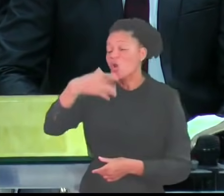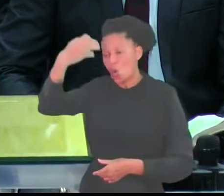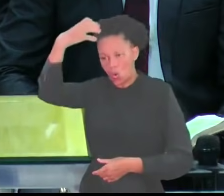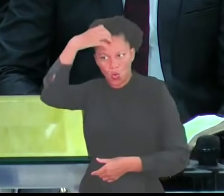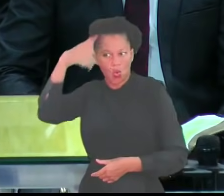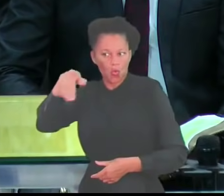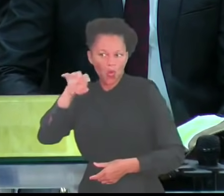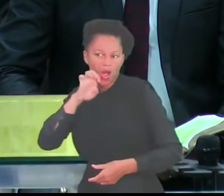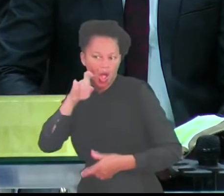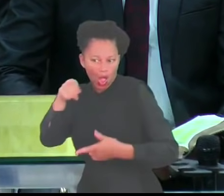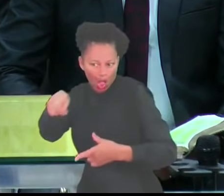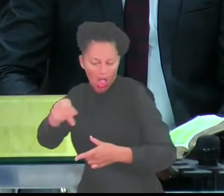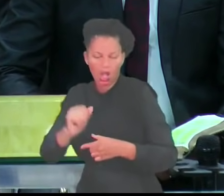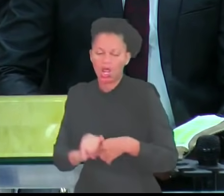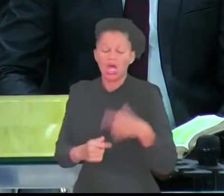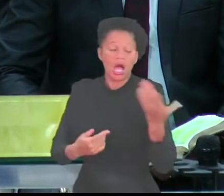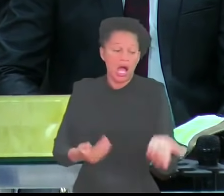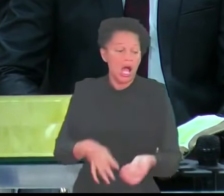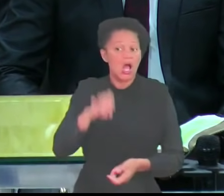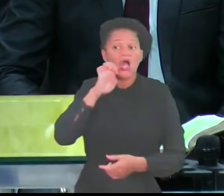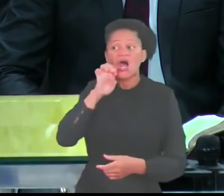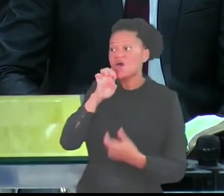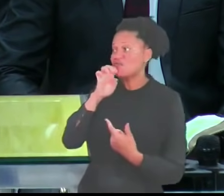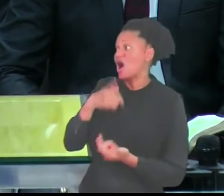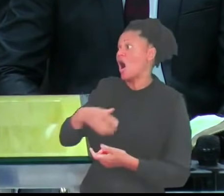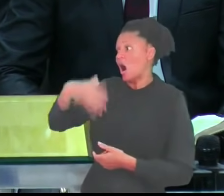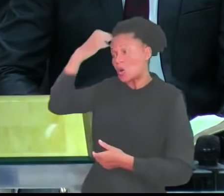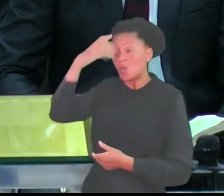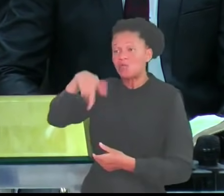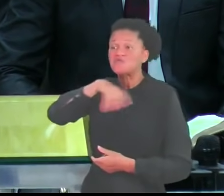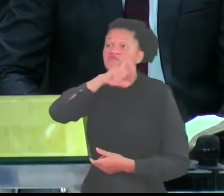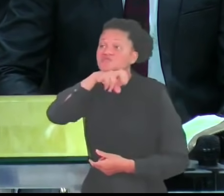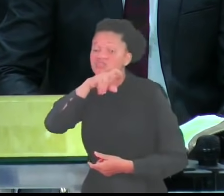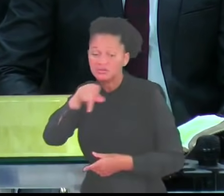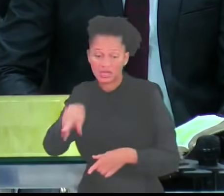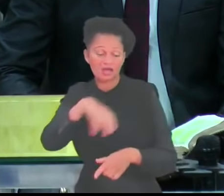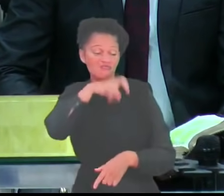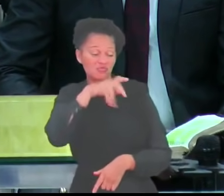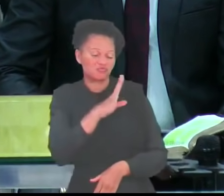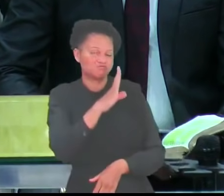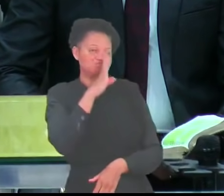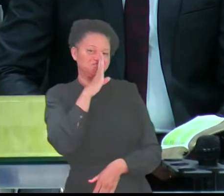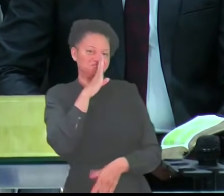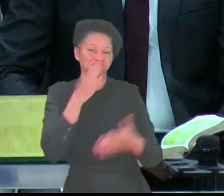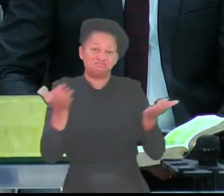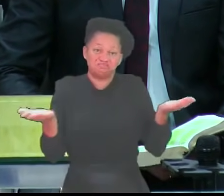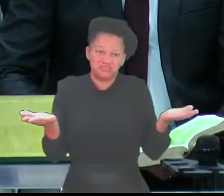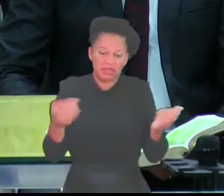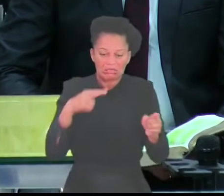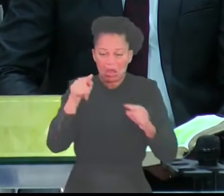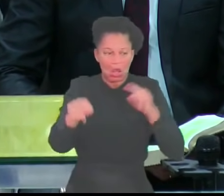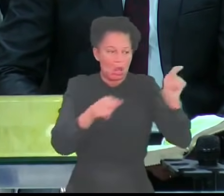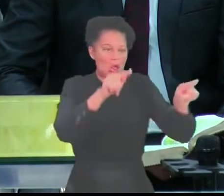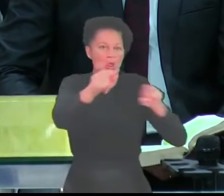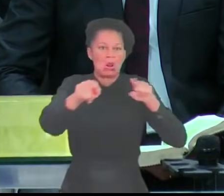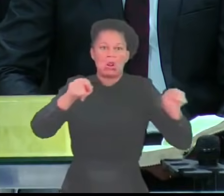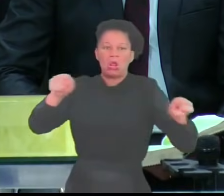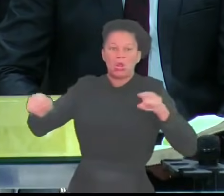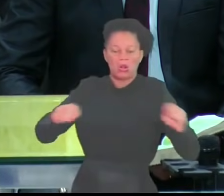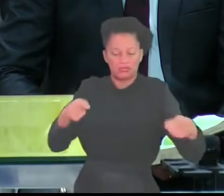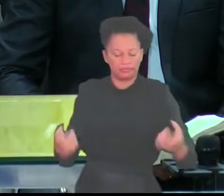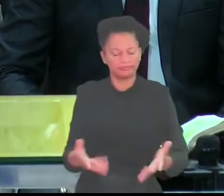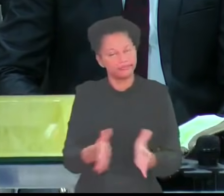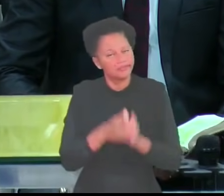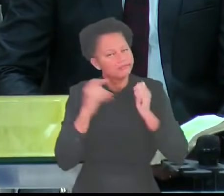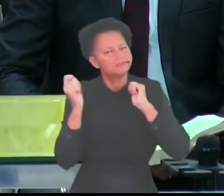que a culpada foi a serpente. E a serpente ficou calada porque não quis falar. Glória a Deus. Aleluia. Meus